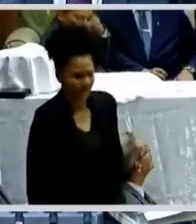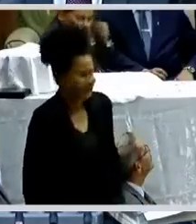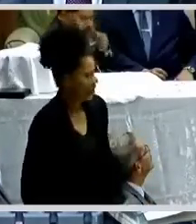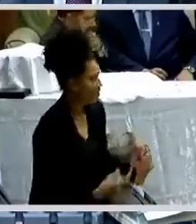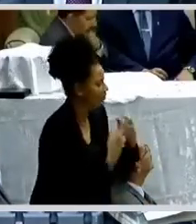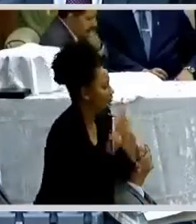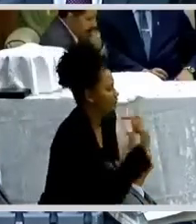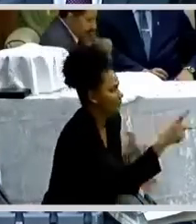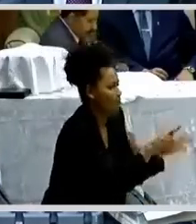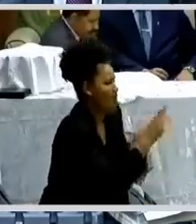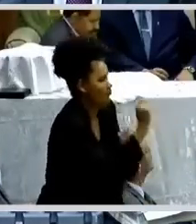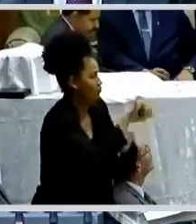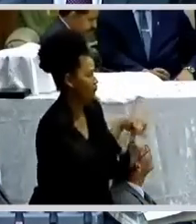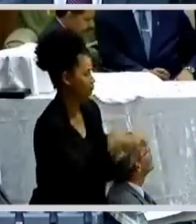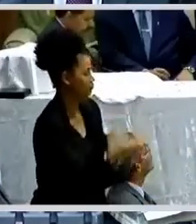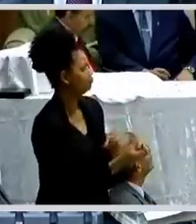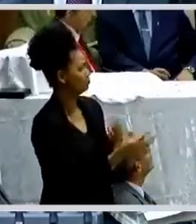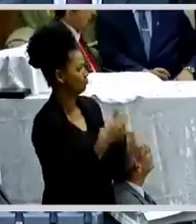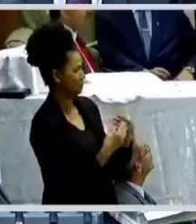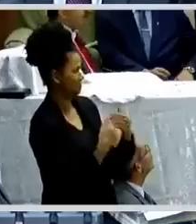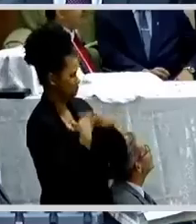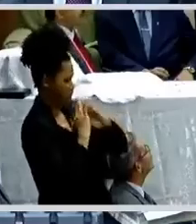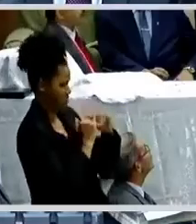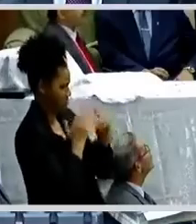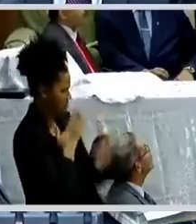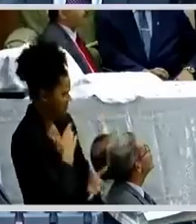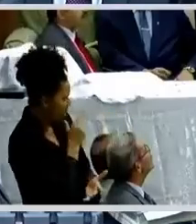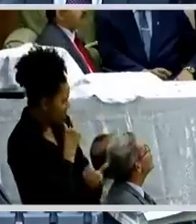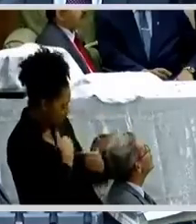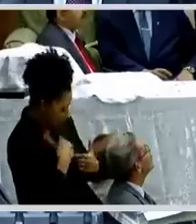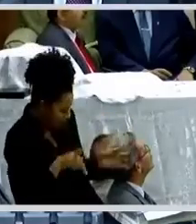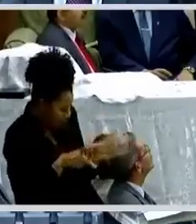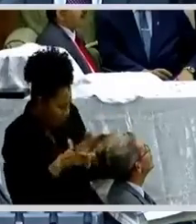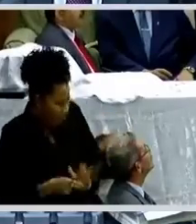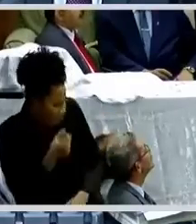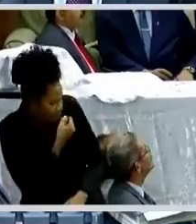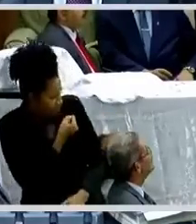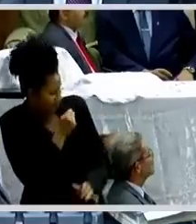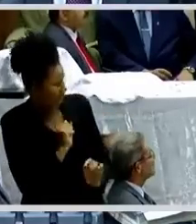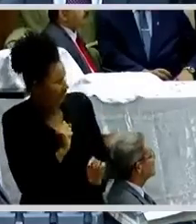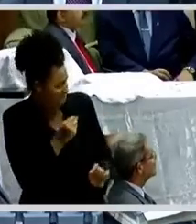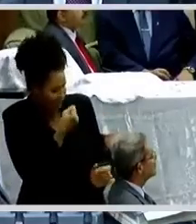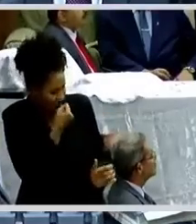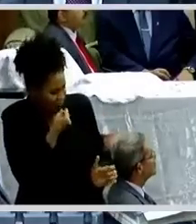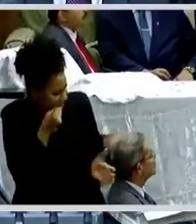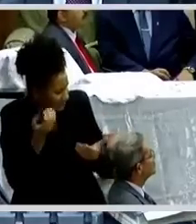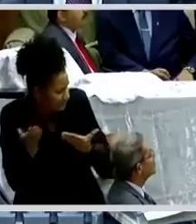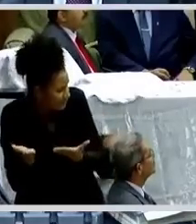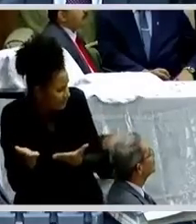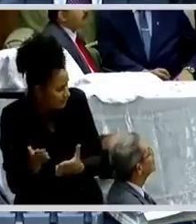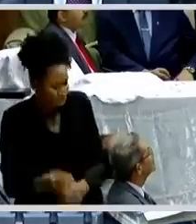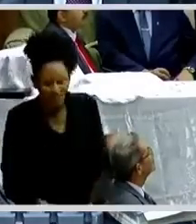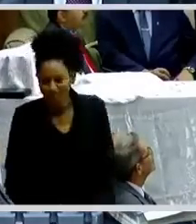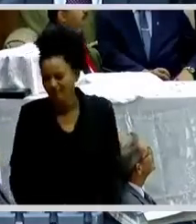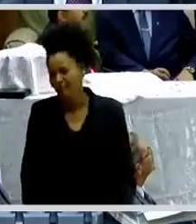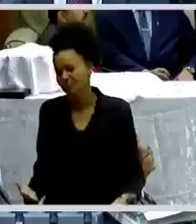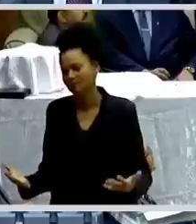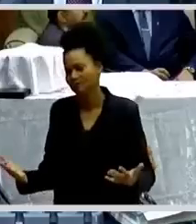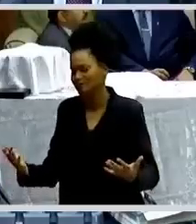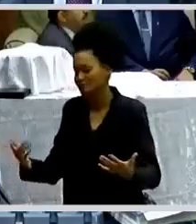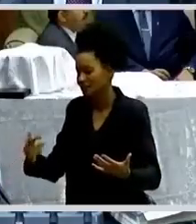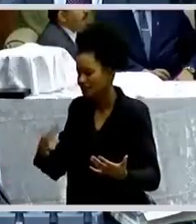és judeu e vem pedir água a mim, uma mulher samaritana? Se tu soubesse quem fala